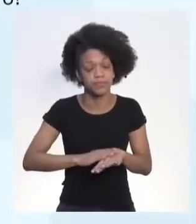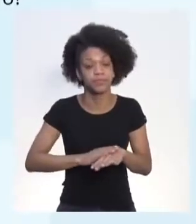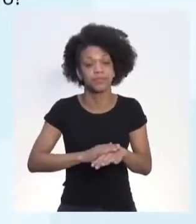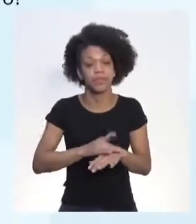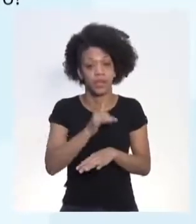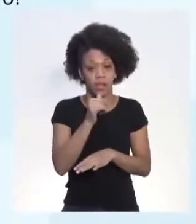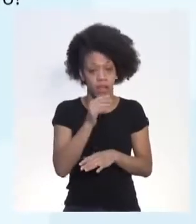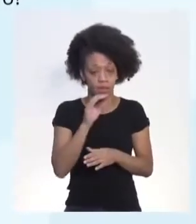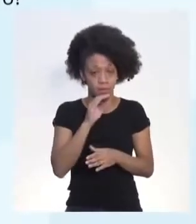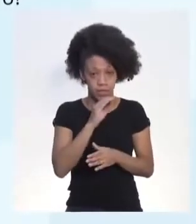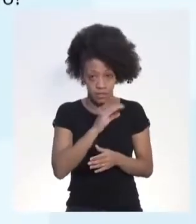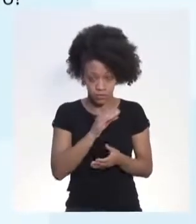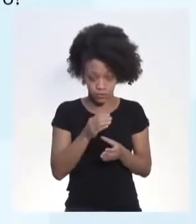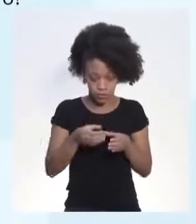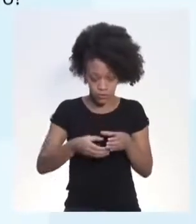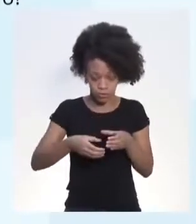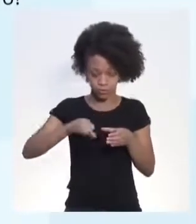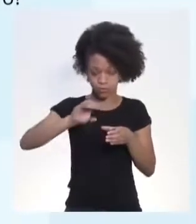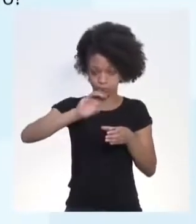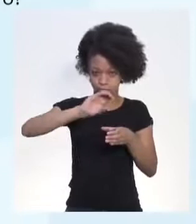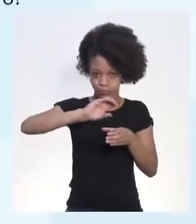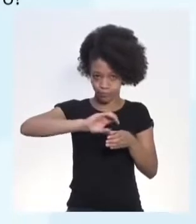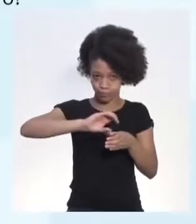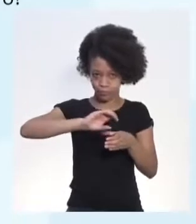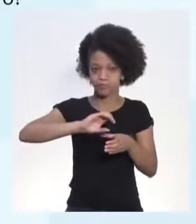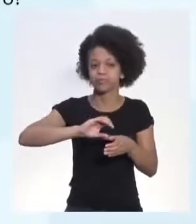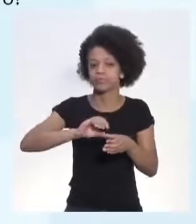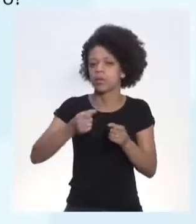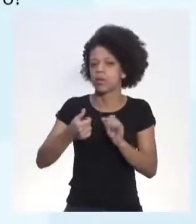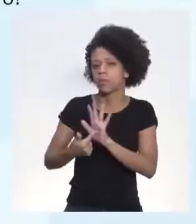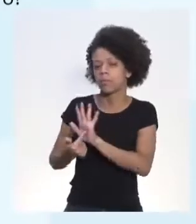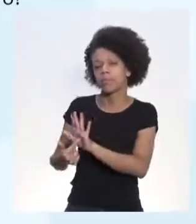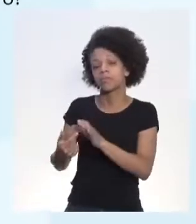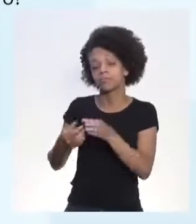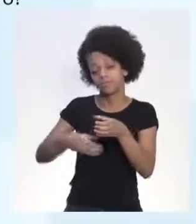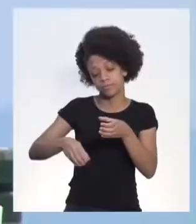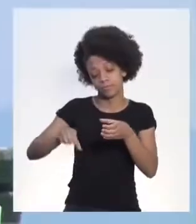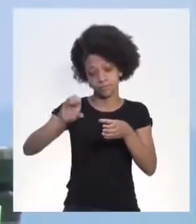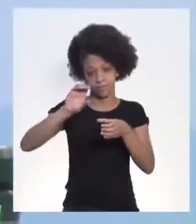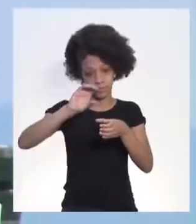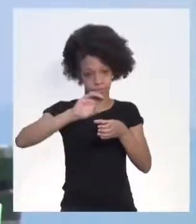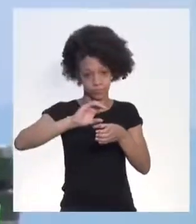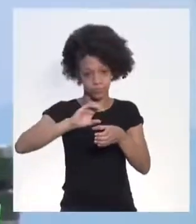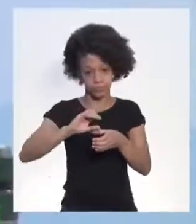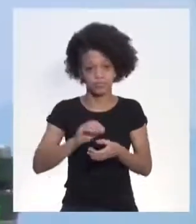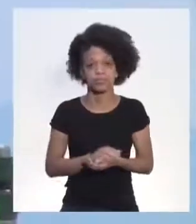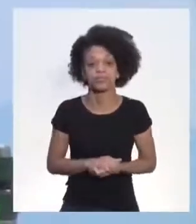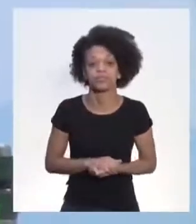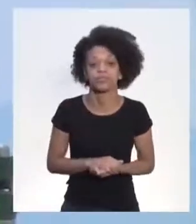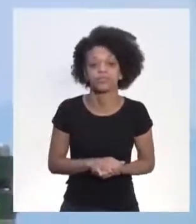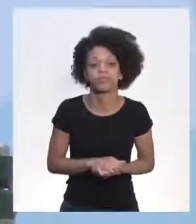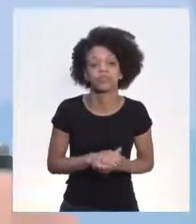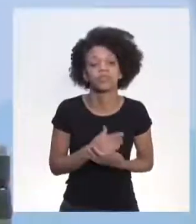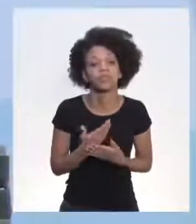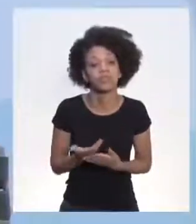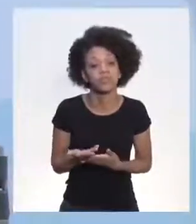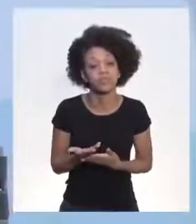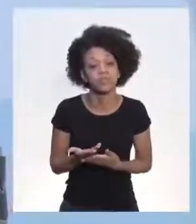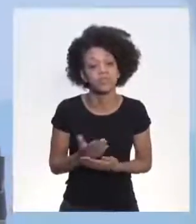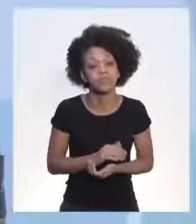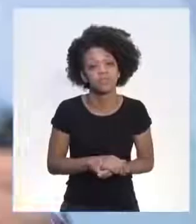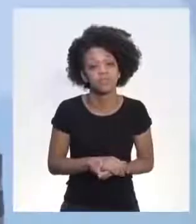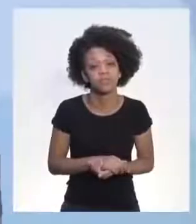aqui no recipiente. Pode mostrar aqui, ó. Vou pôr água quente aqui no recipiente. E aí eu vou